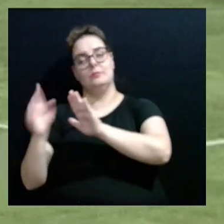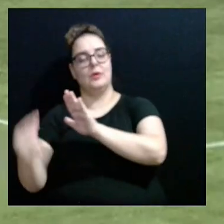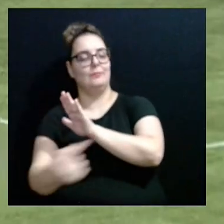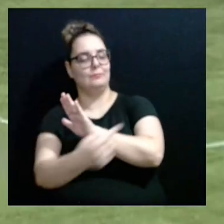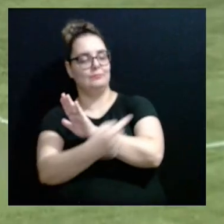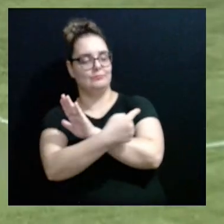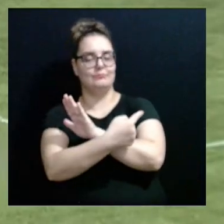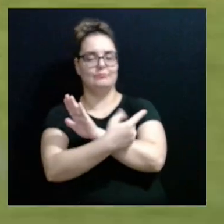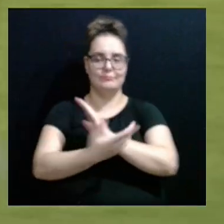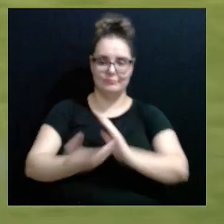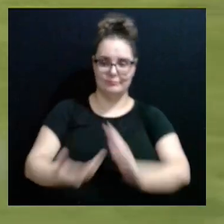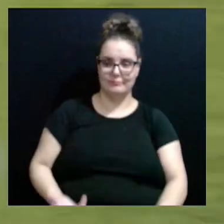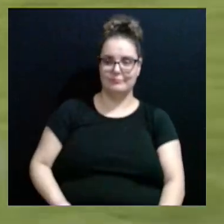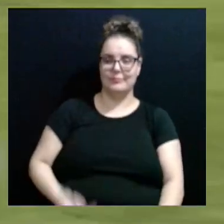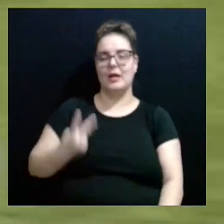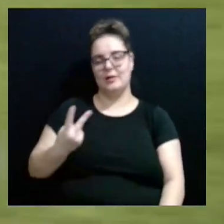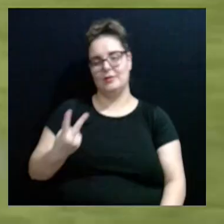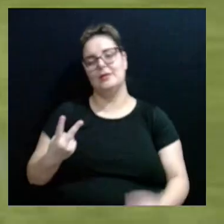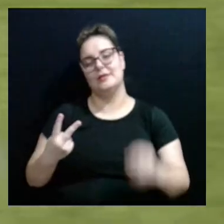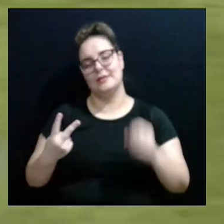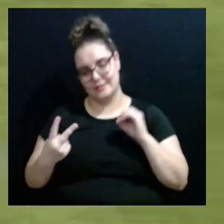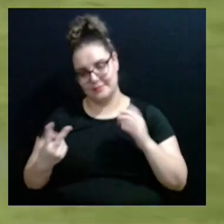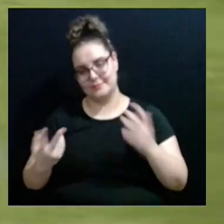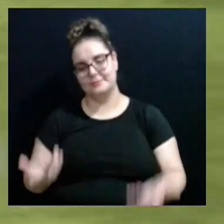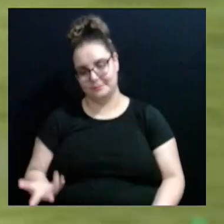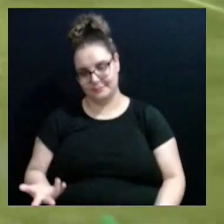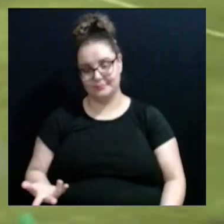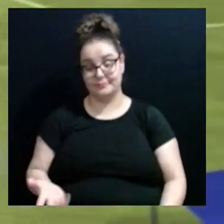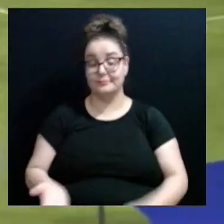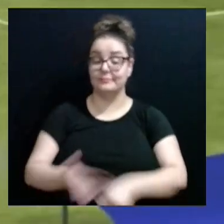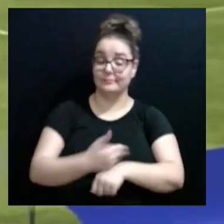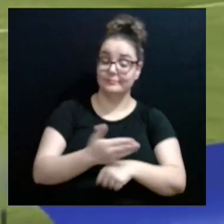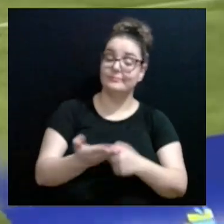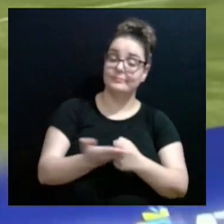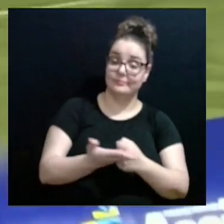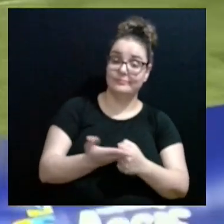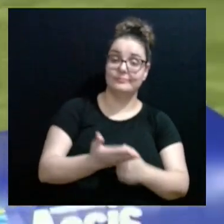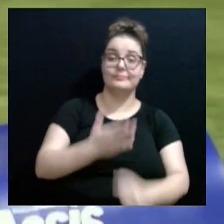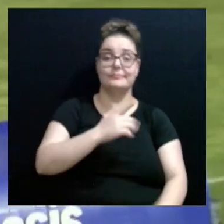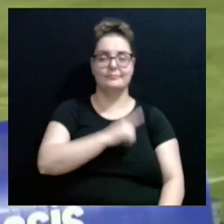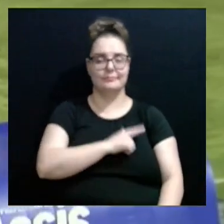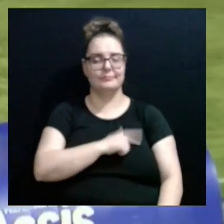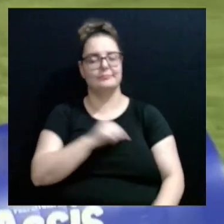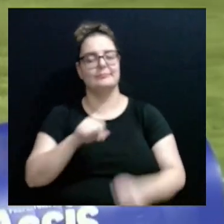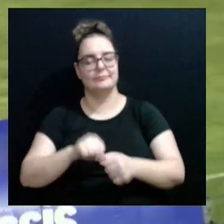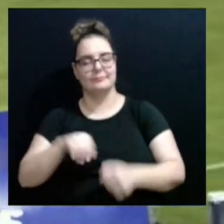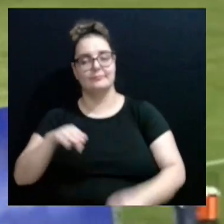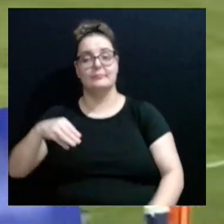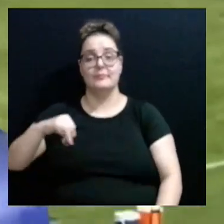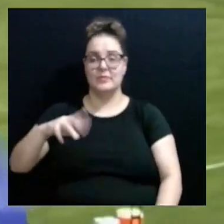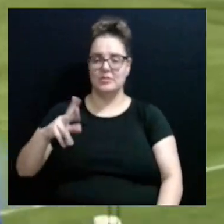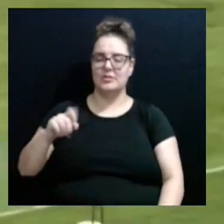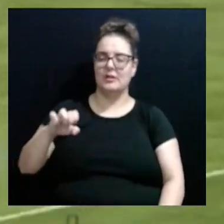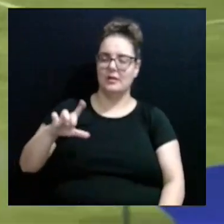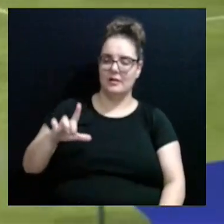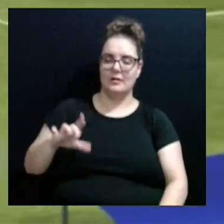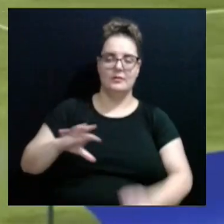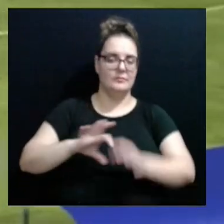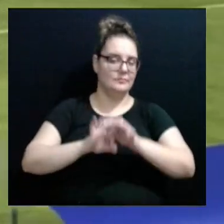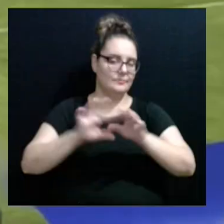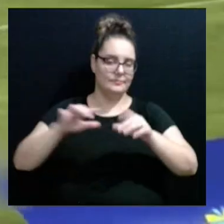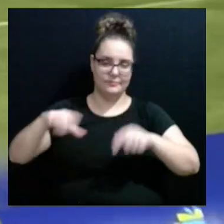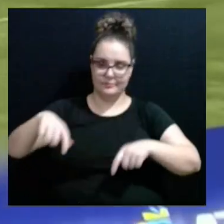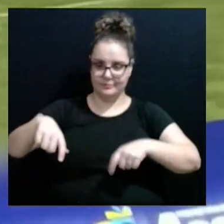outro, 2-0. Antes do intervalo, o Bugre fez mais, Michael recebeu livre na área, bateu